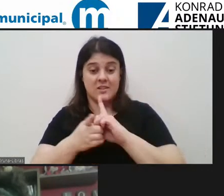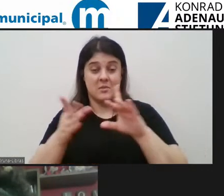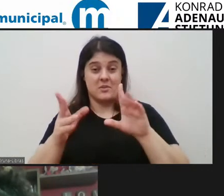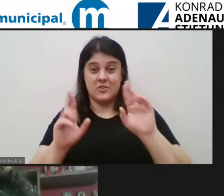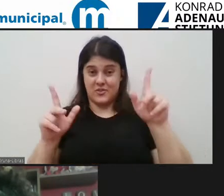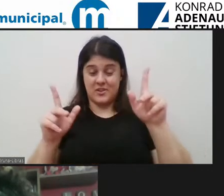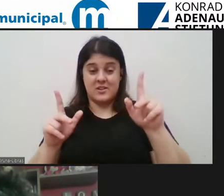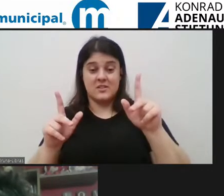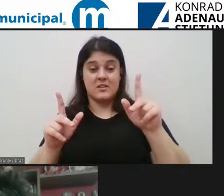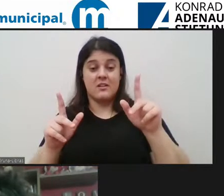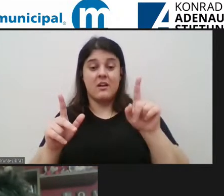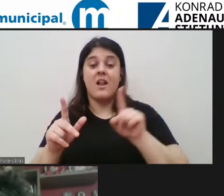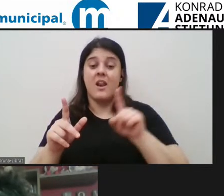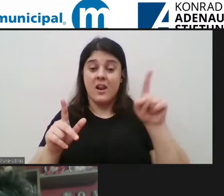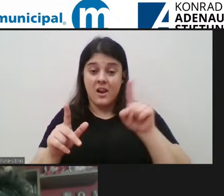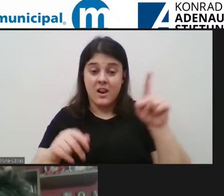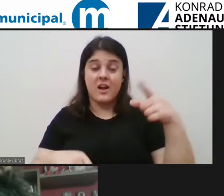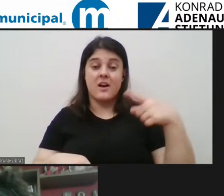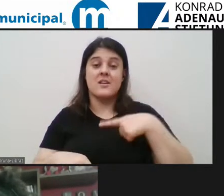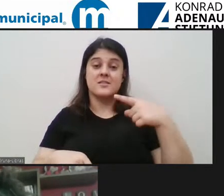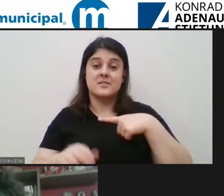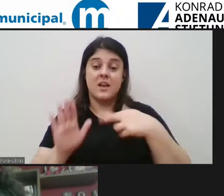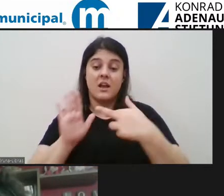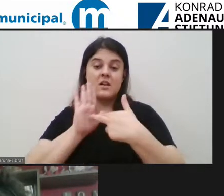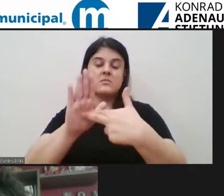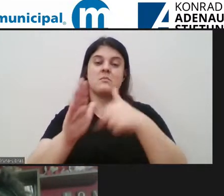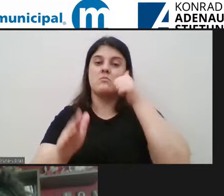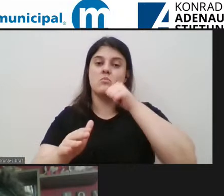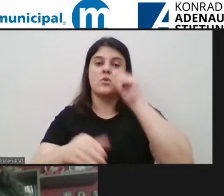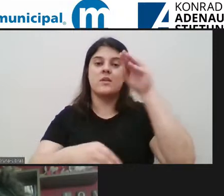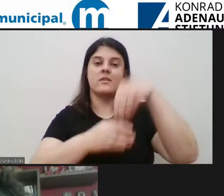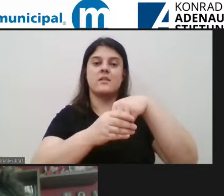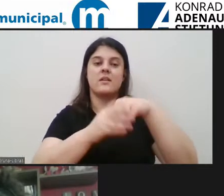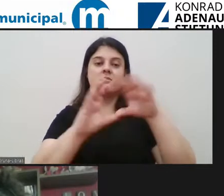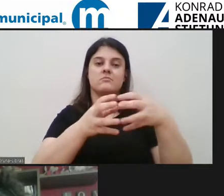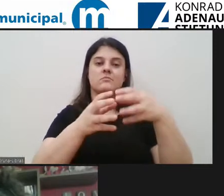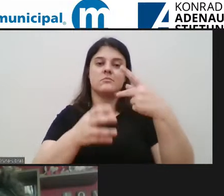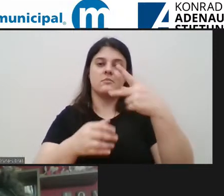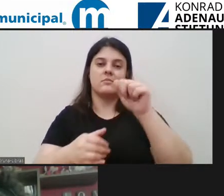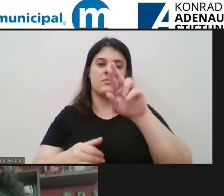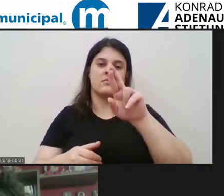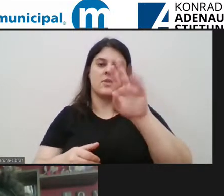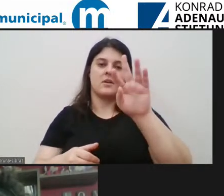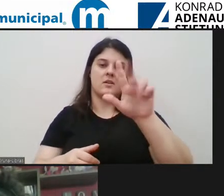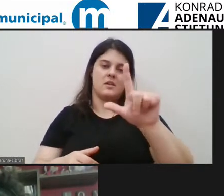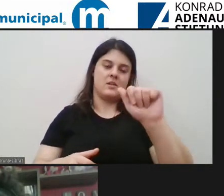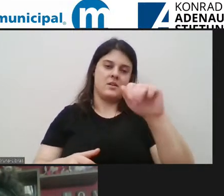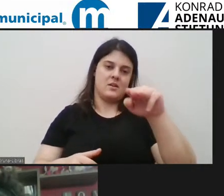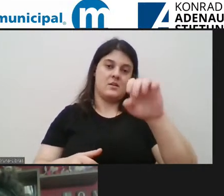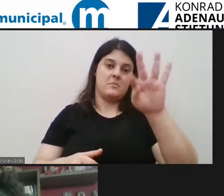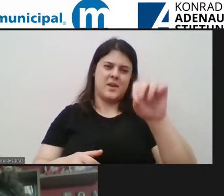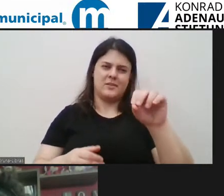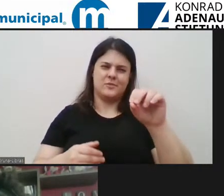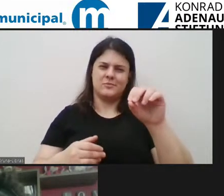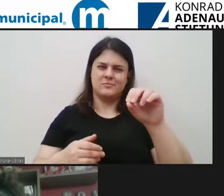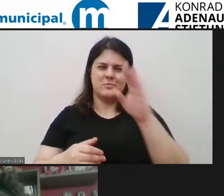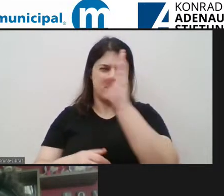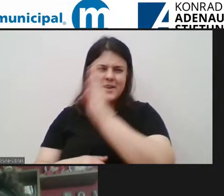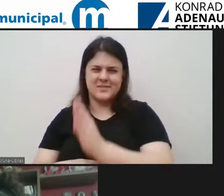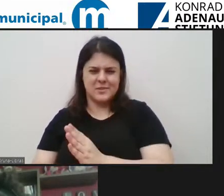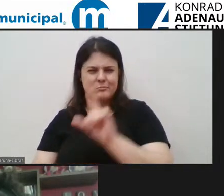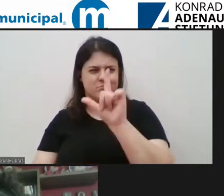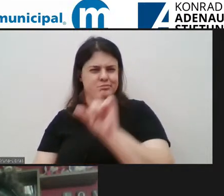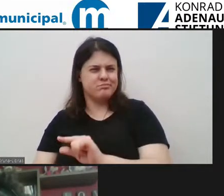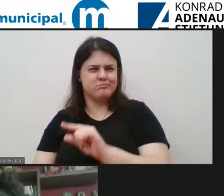democrática tão forte igual irá o Irã tem mais representatividade feminina para aumento do que o Brasil então quer dizer isso é meio que um